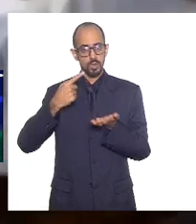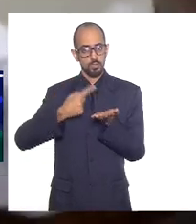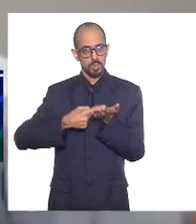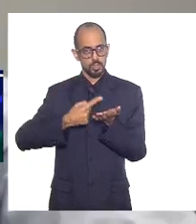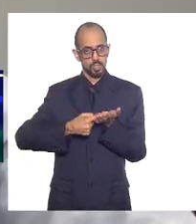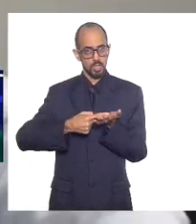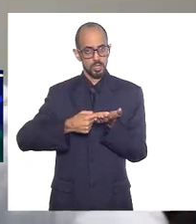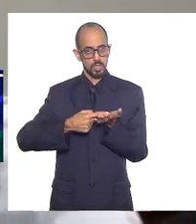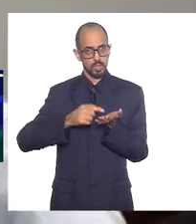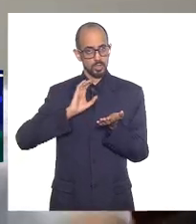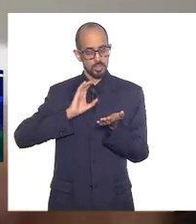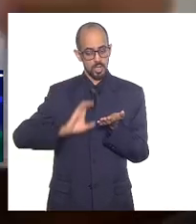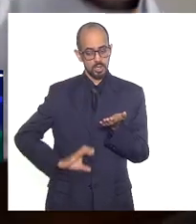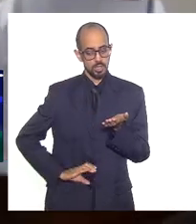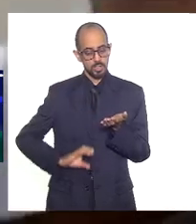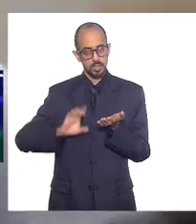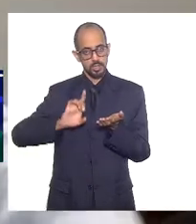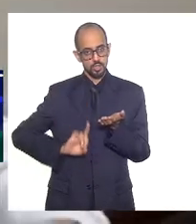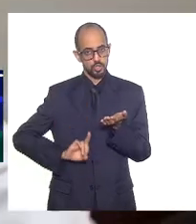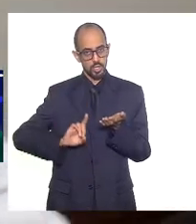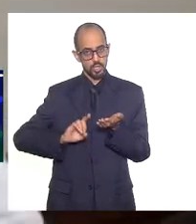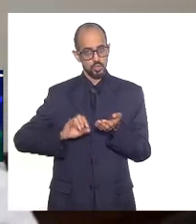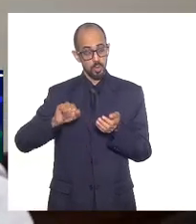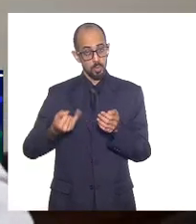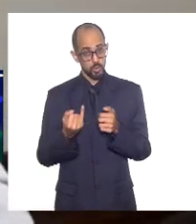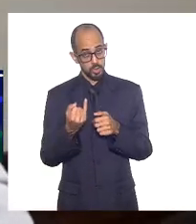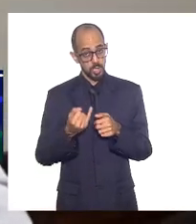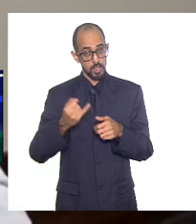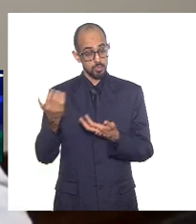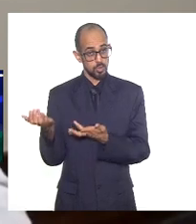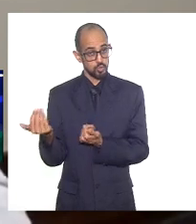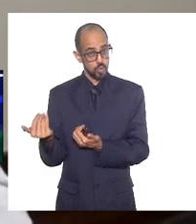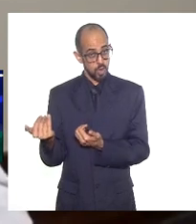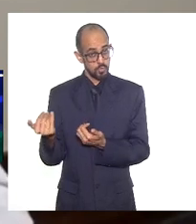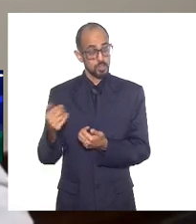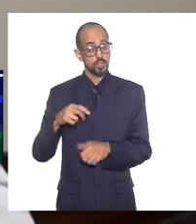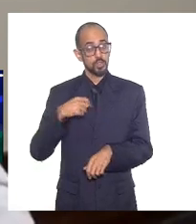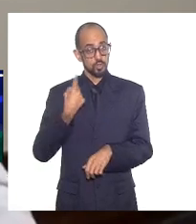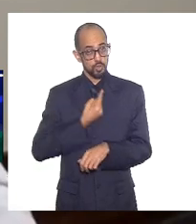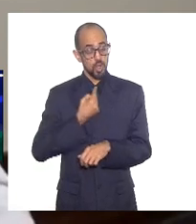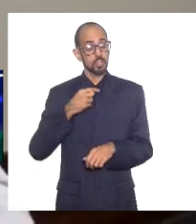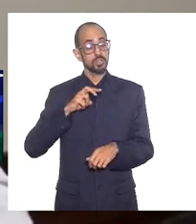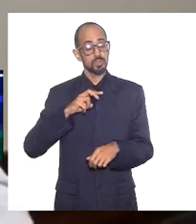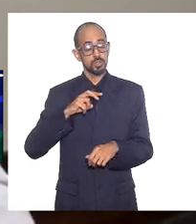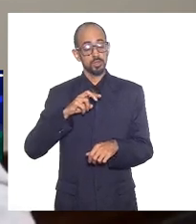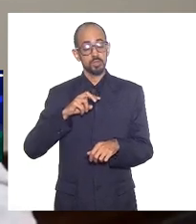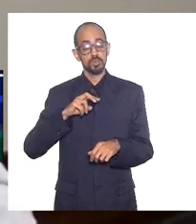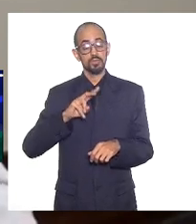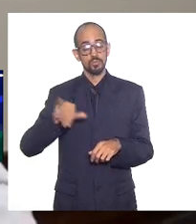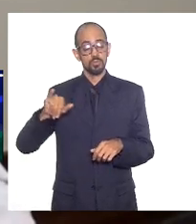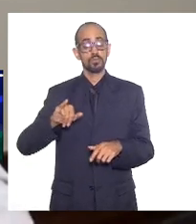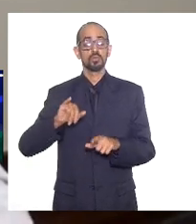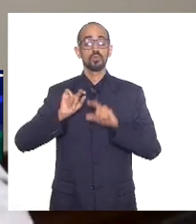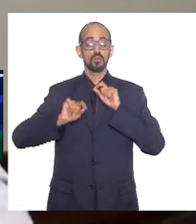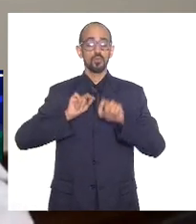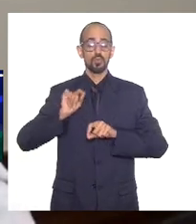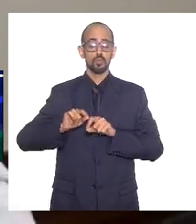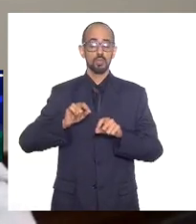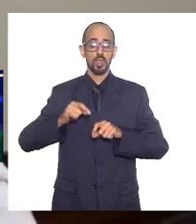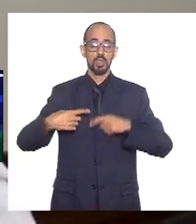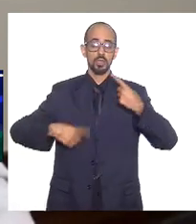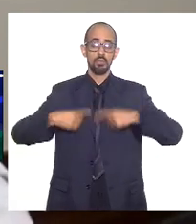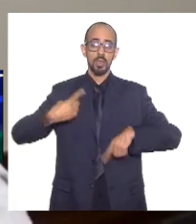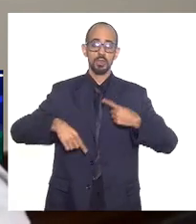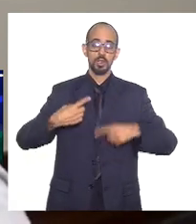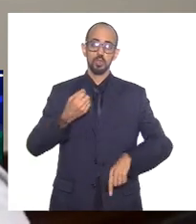agenda de cidadania, se não houver uma agenda de oportunidades para a nossa juventude, nós vamos continuar debatendo aqui os